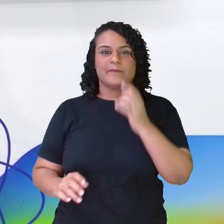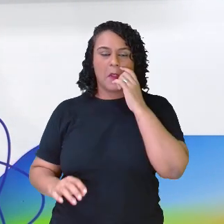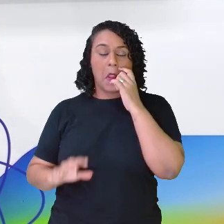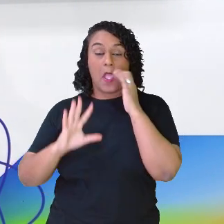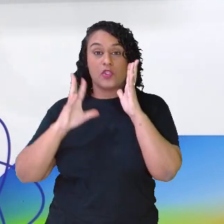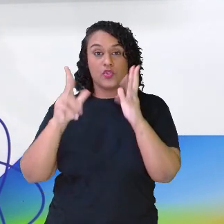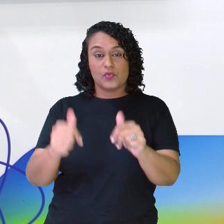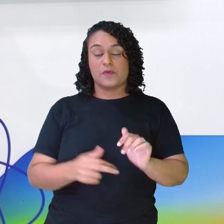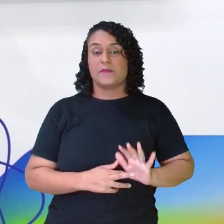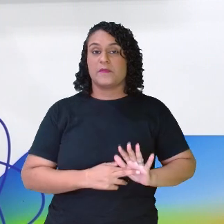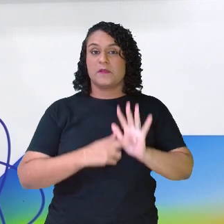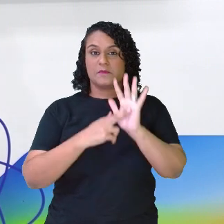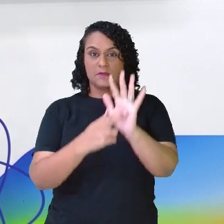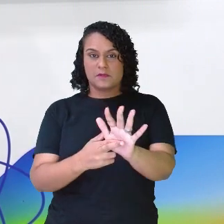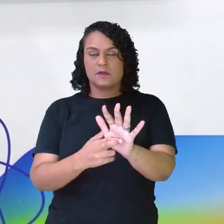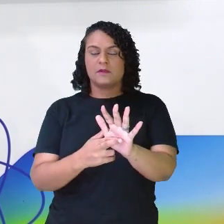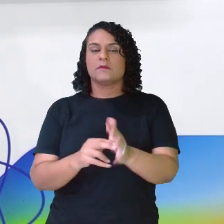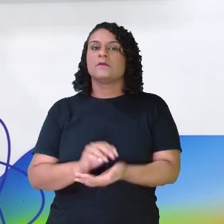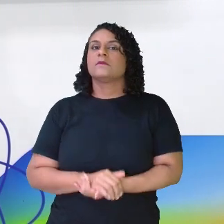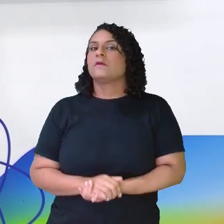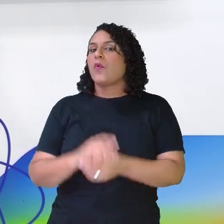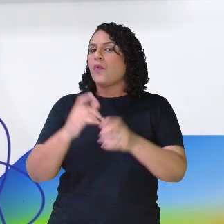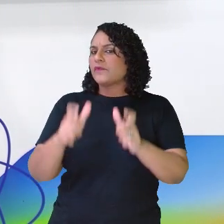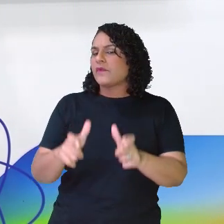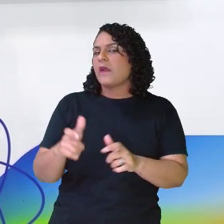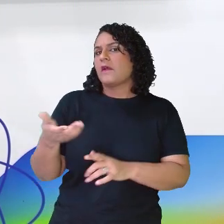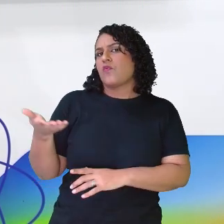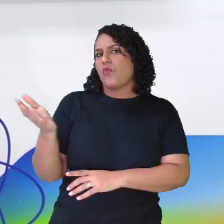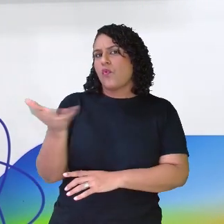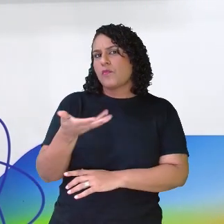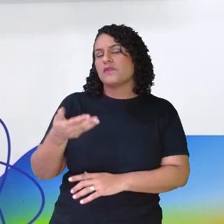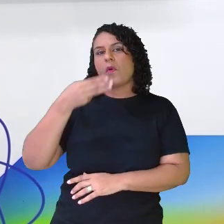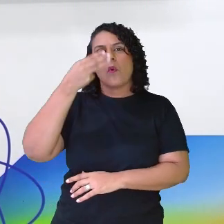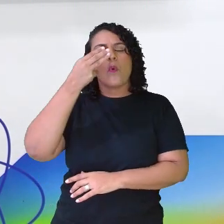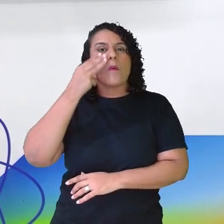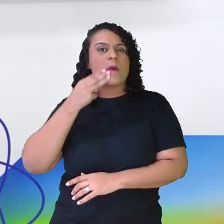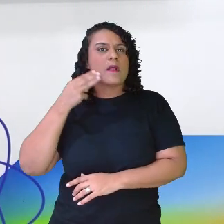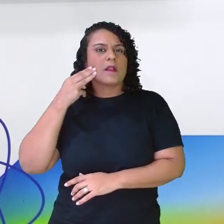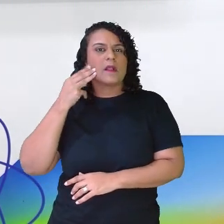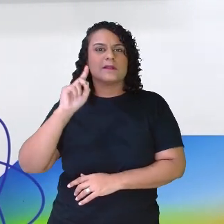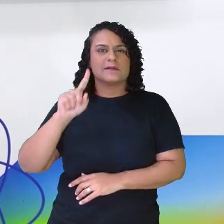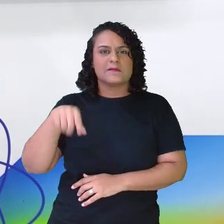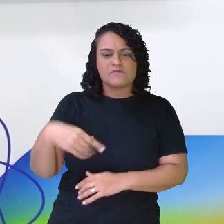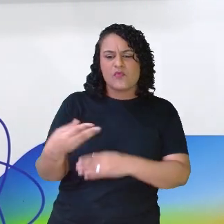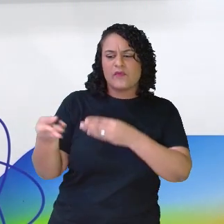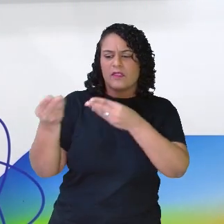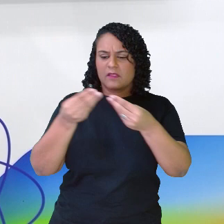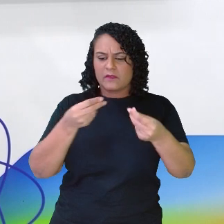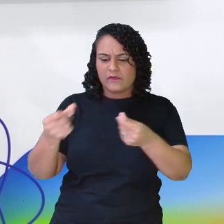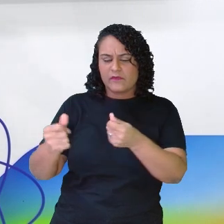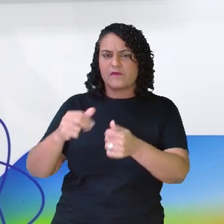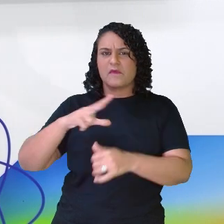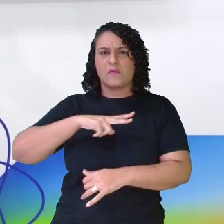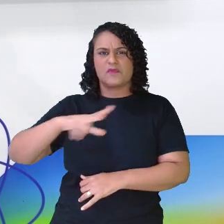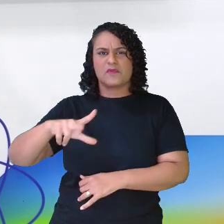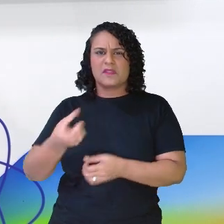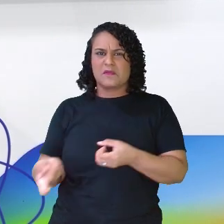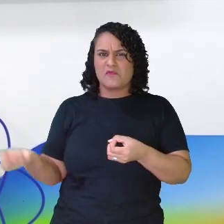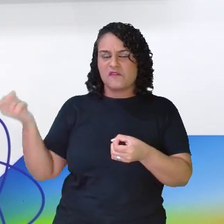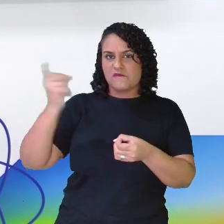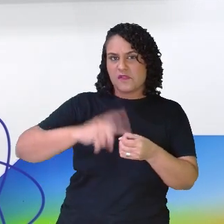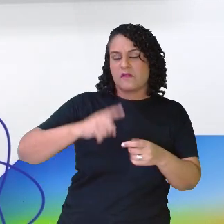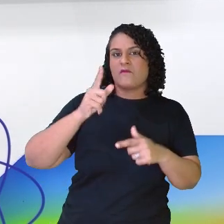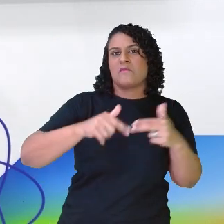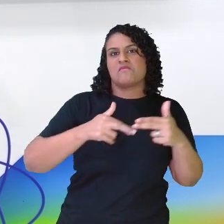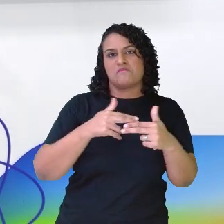de açúcar, onde era produzido o melaço, né, que depois era refinado já em Portugal e voltava depois como um